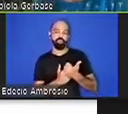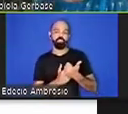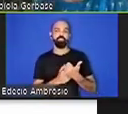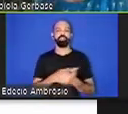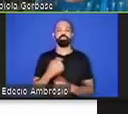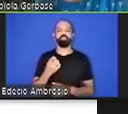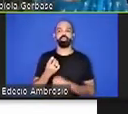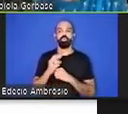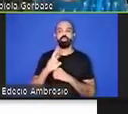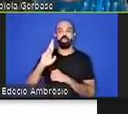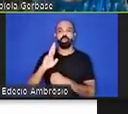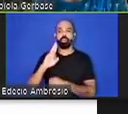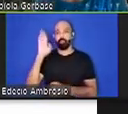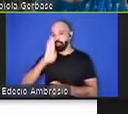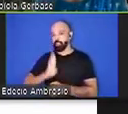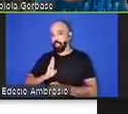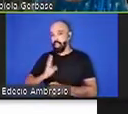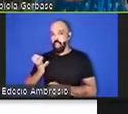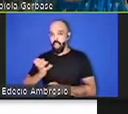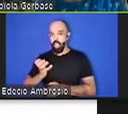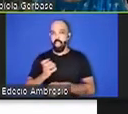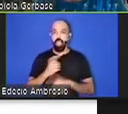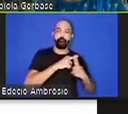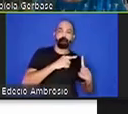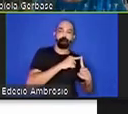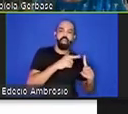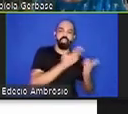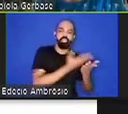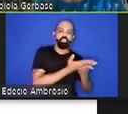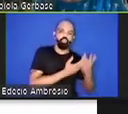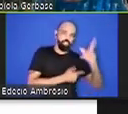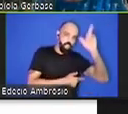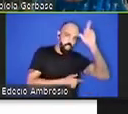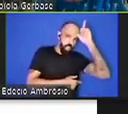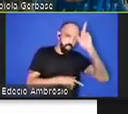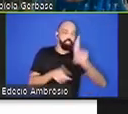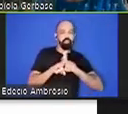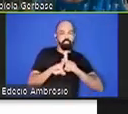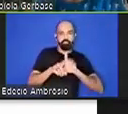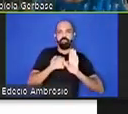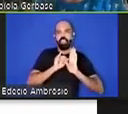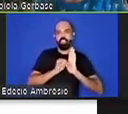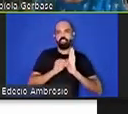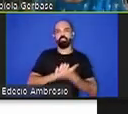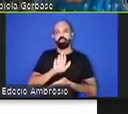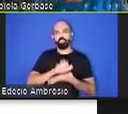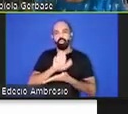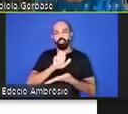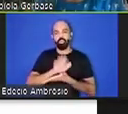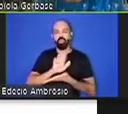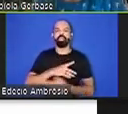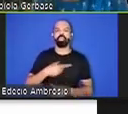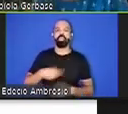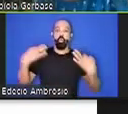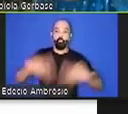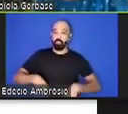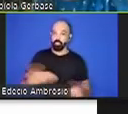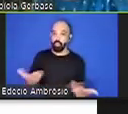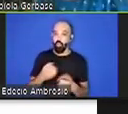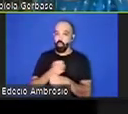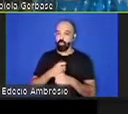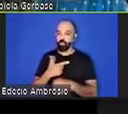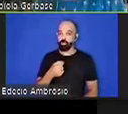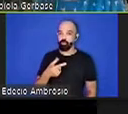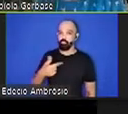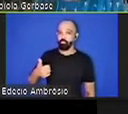parte de sua pesquisa de doutorado na Alemanha. Também teve edital lançado, já temos confirmação de edital esse ano também.